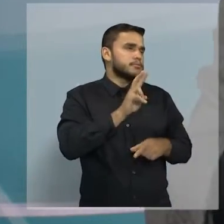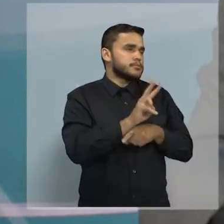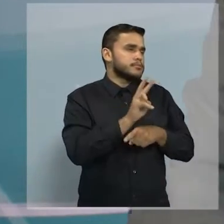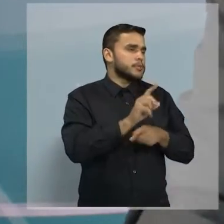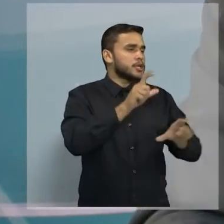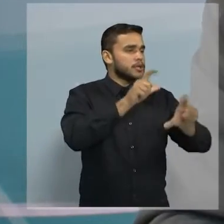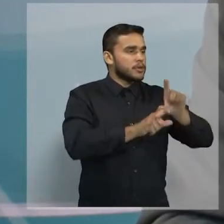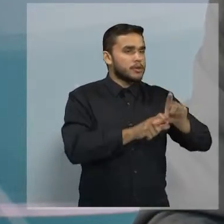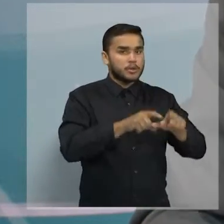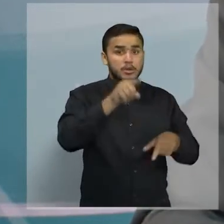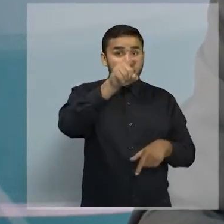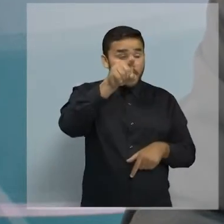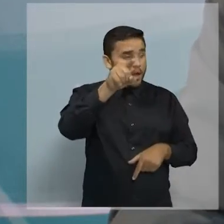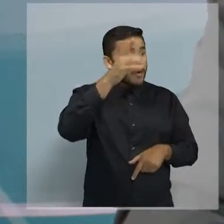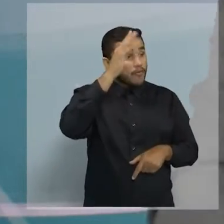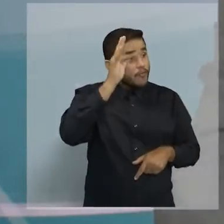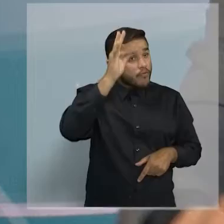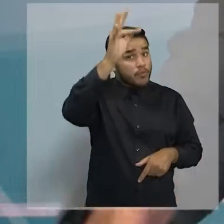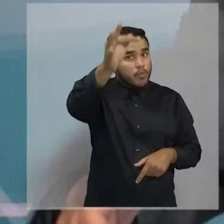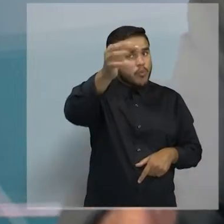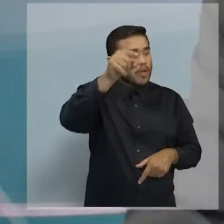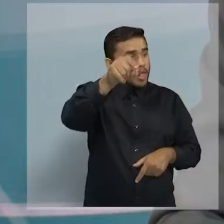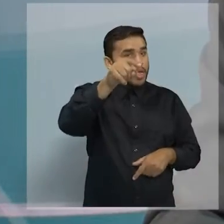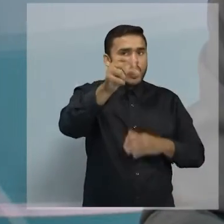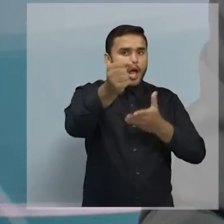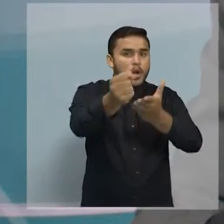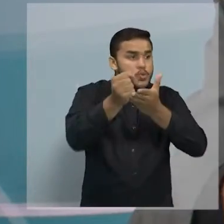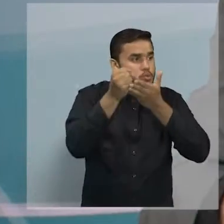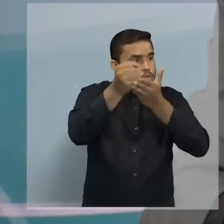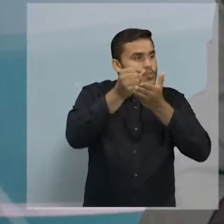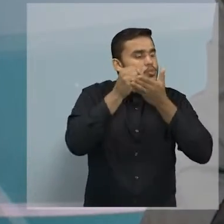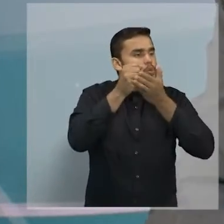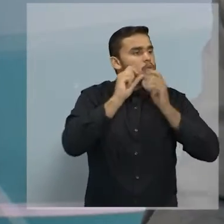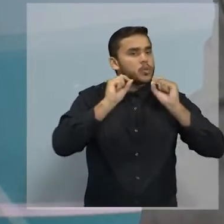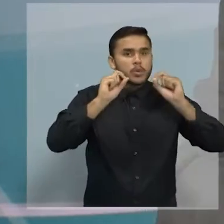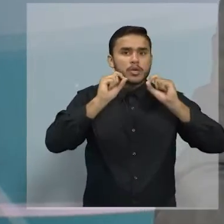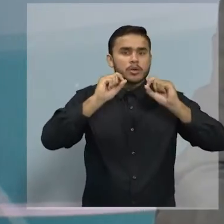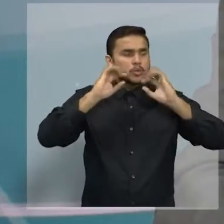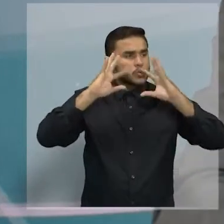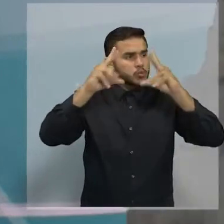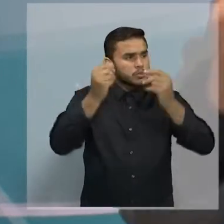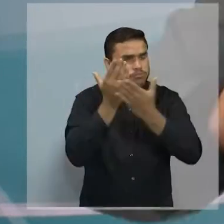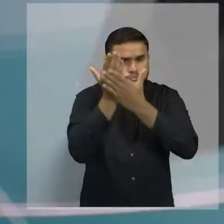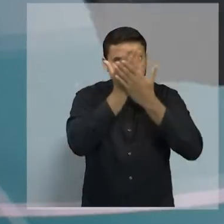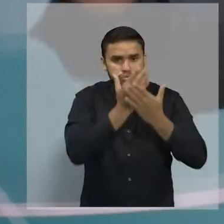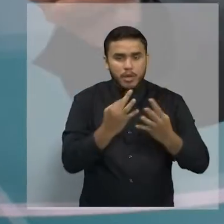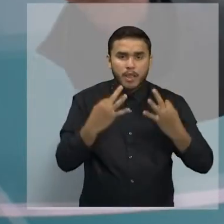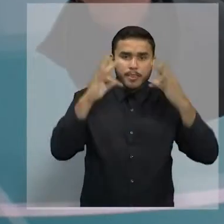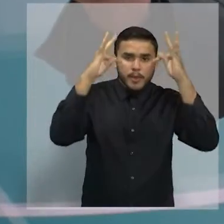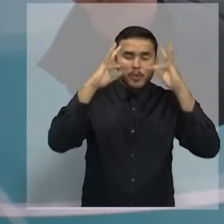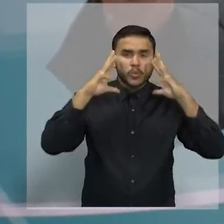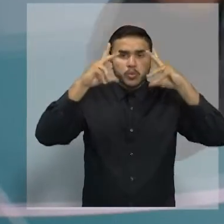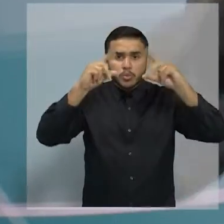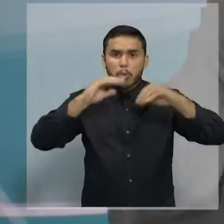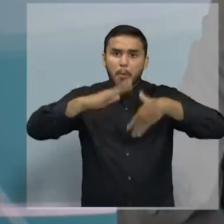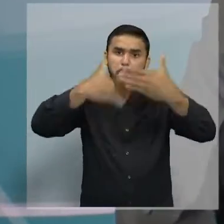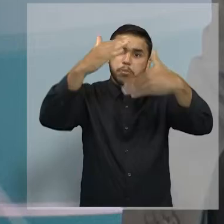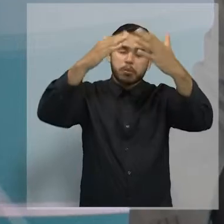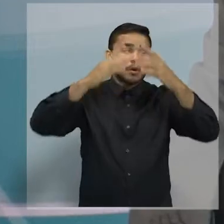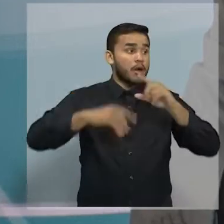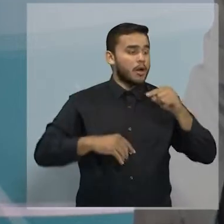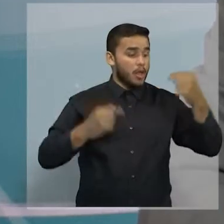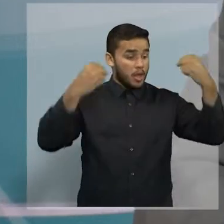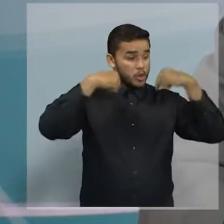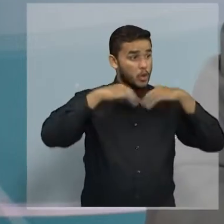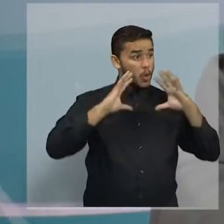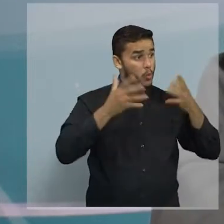produziu tecnologia, conhecimento, que me deu os instrumentos educacionais e tecnológicos por o qual eu vou usar e tenho essa dívida que eu